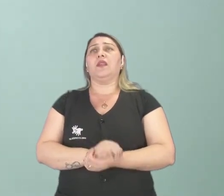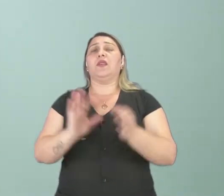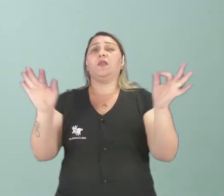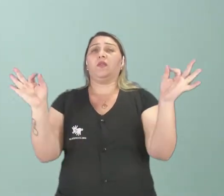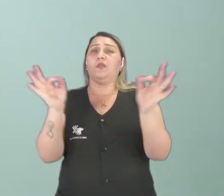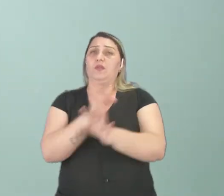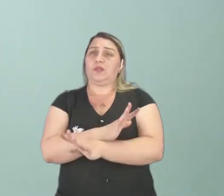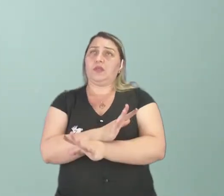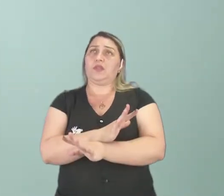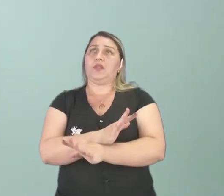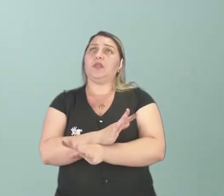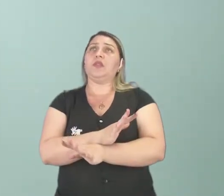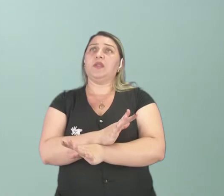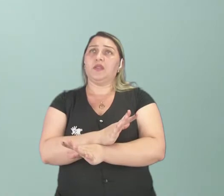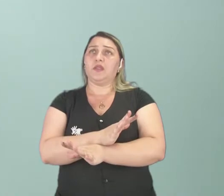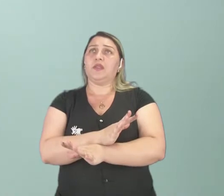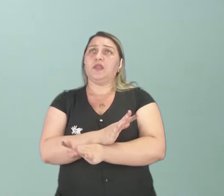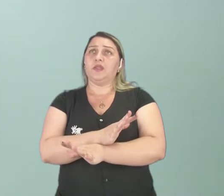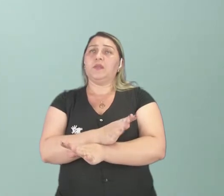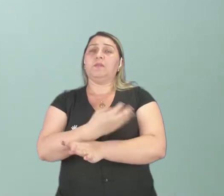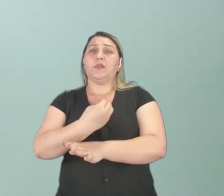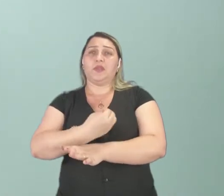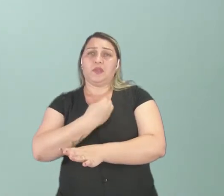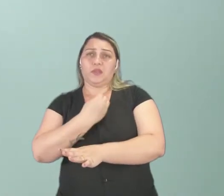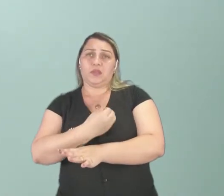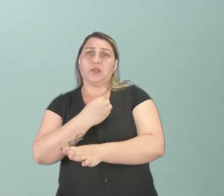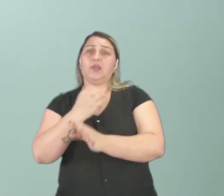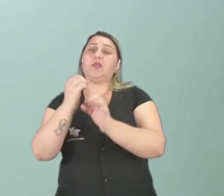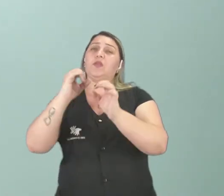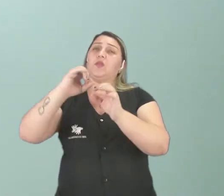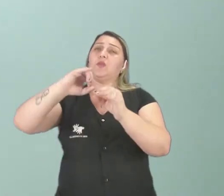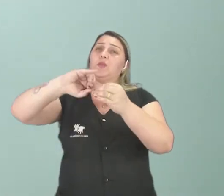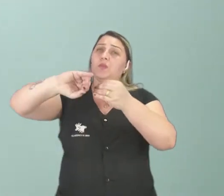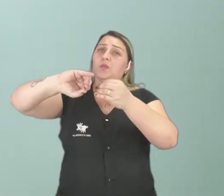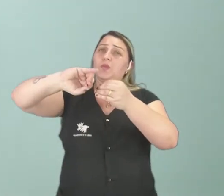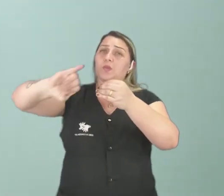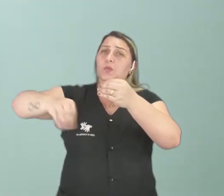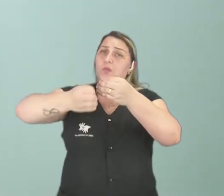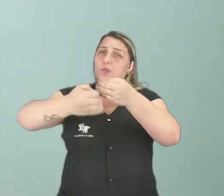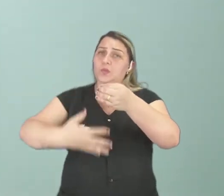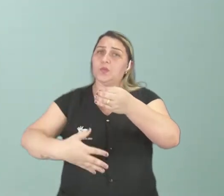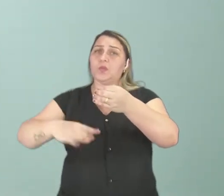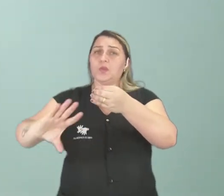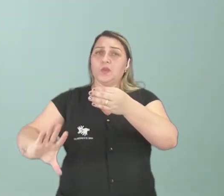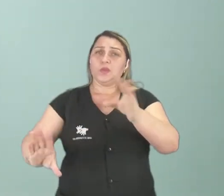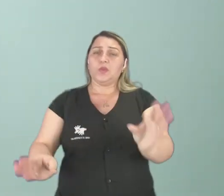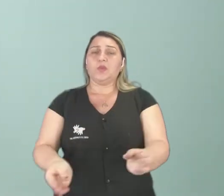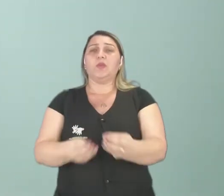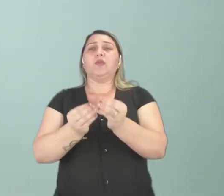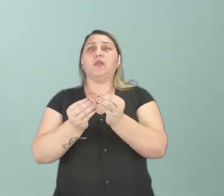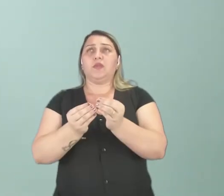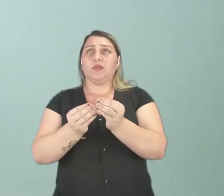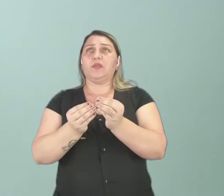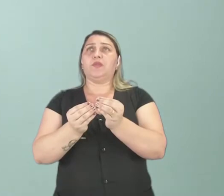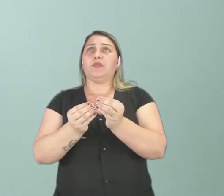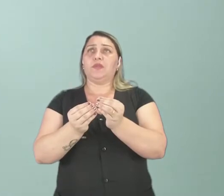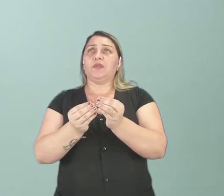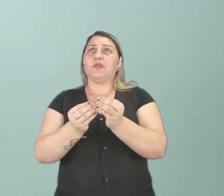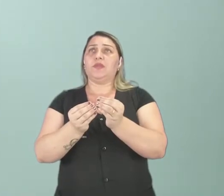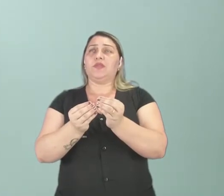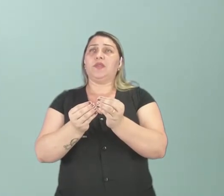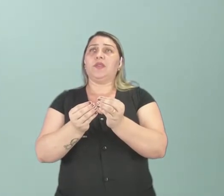concluir, generalizar, particularizar, justificar, exemplificar, etc. Para isso é